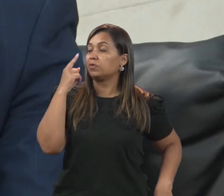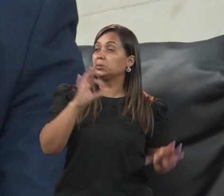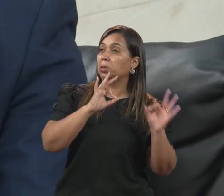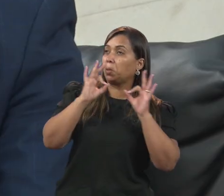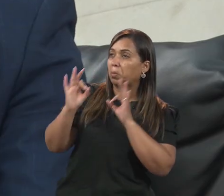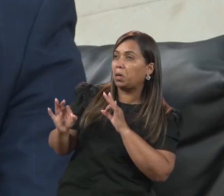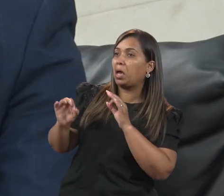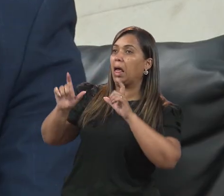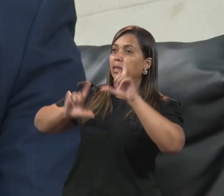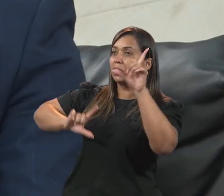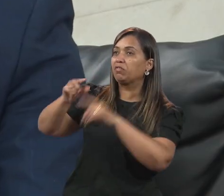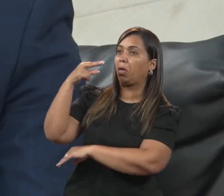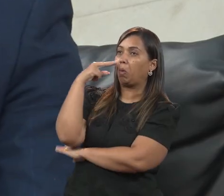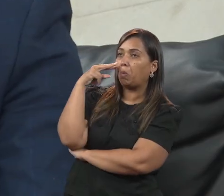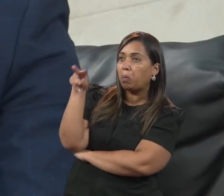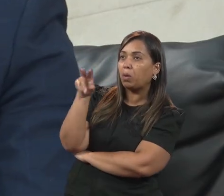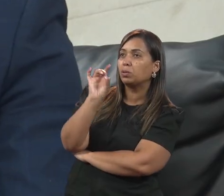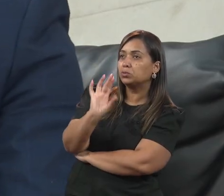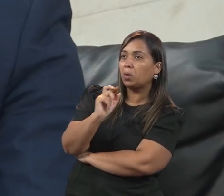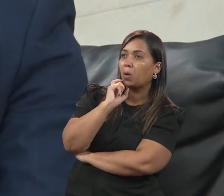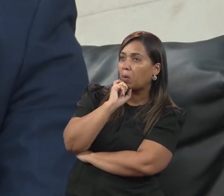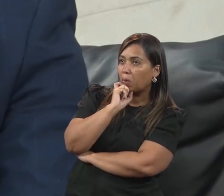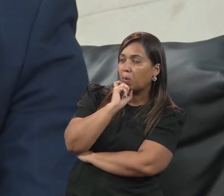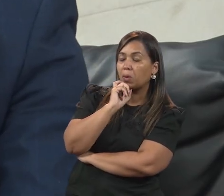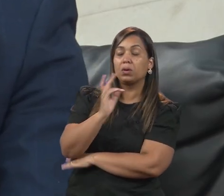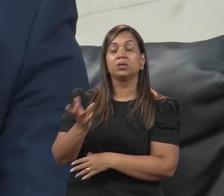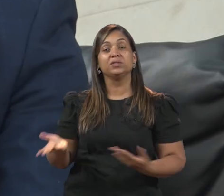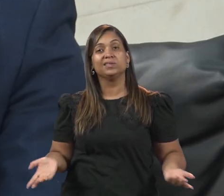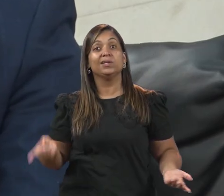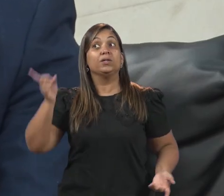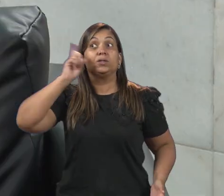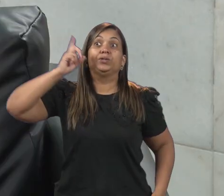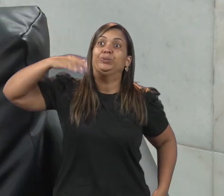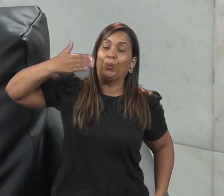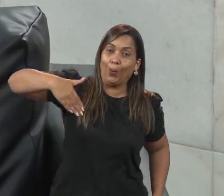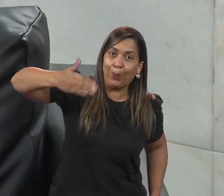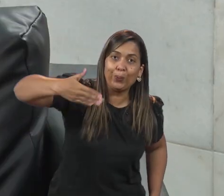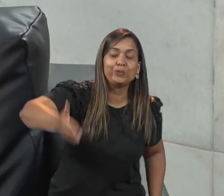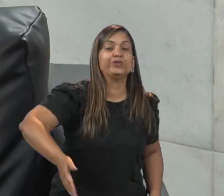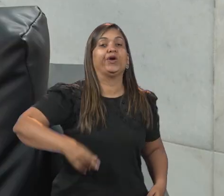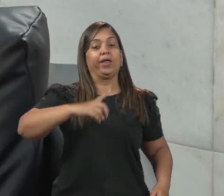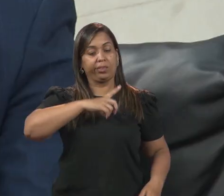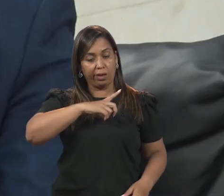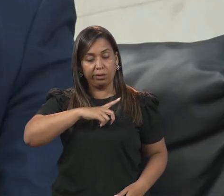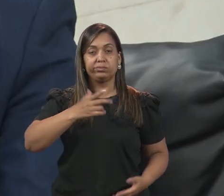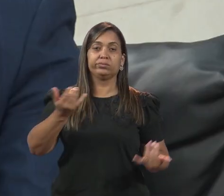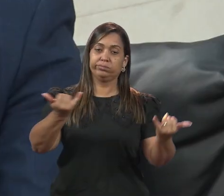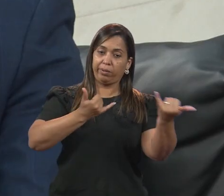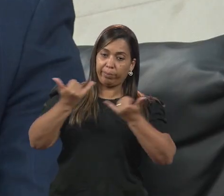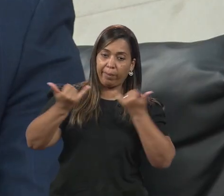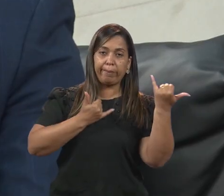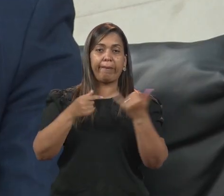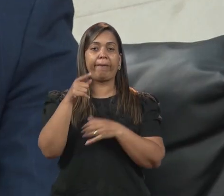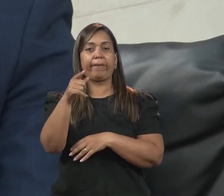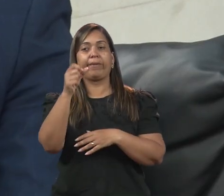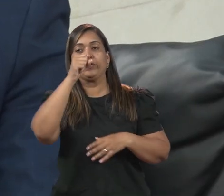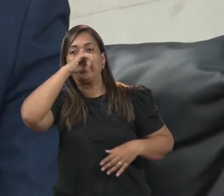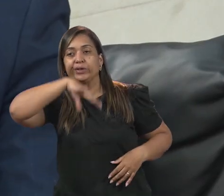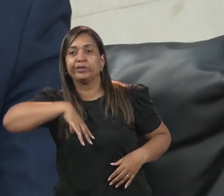um noticiário na TV, e infelizmente todo dia tem uma notícia, vereador. Todos os dias se tratando